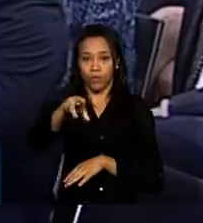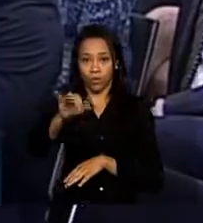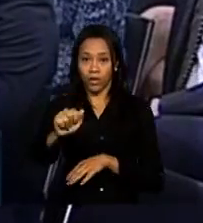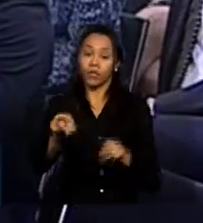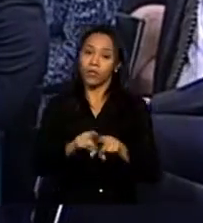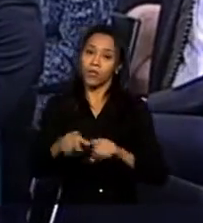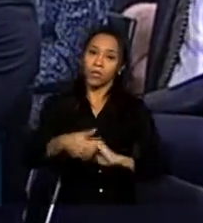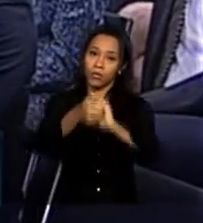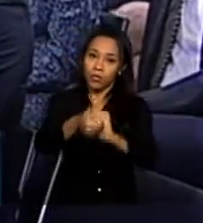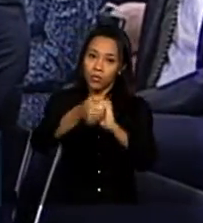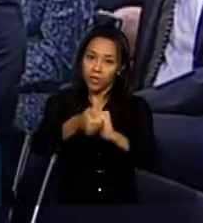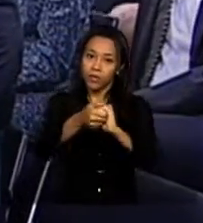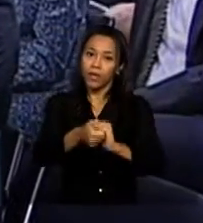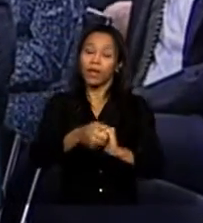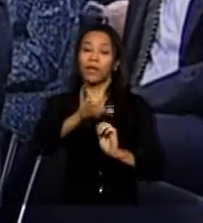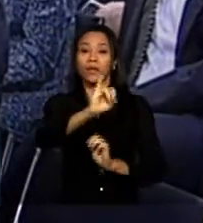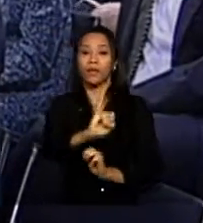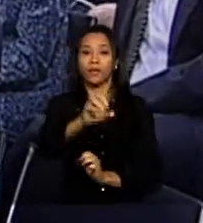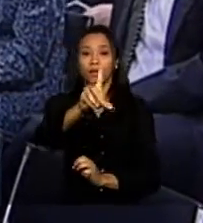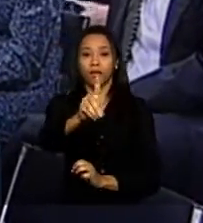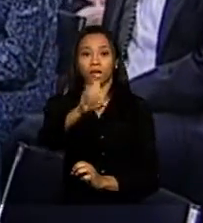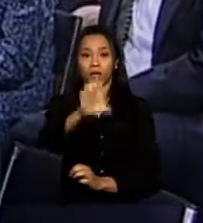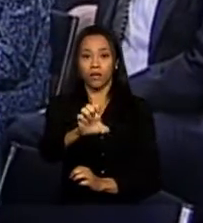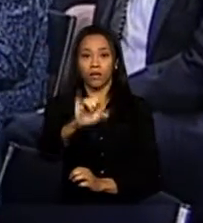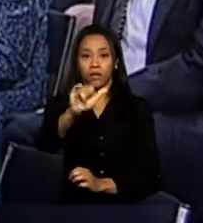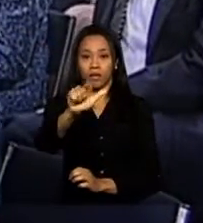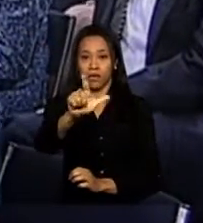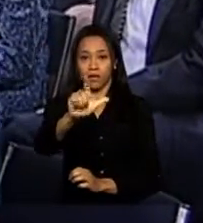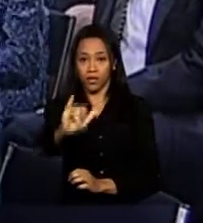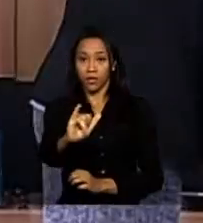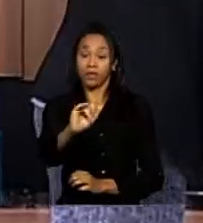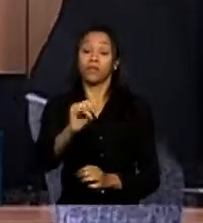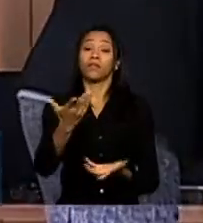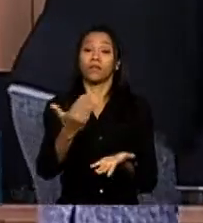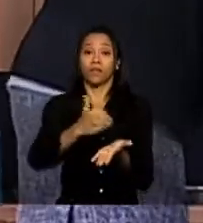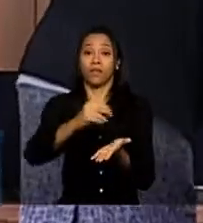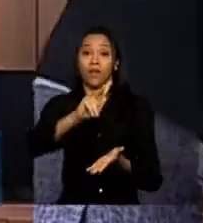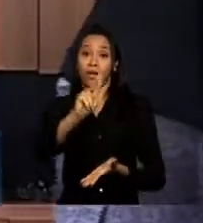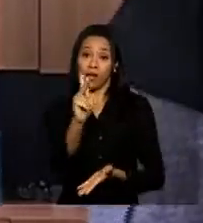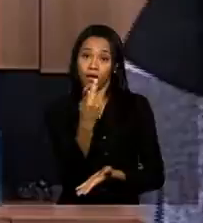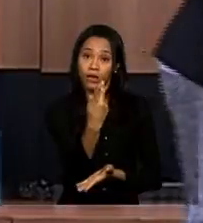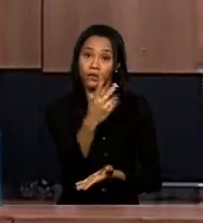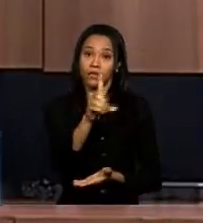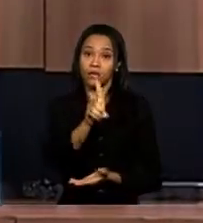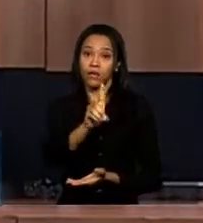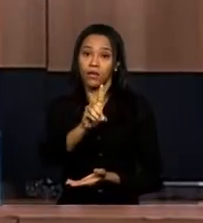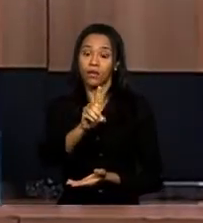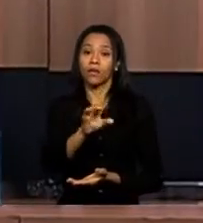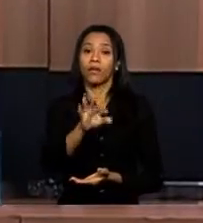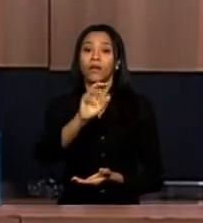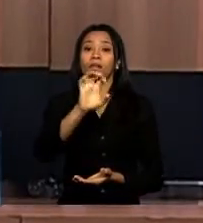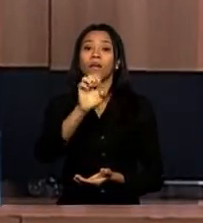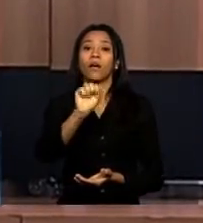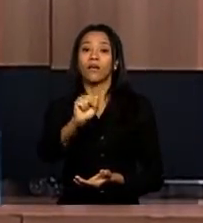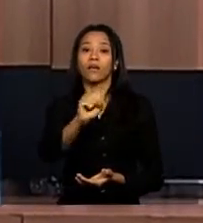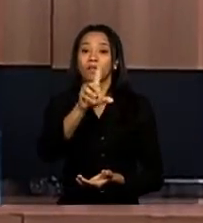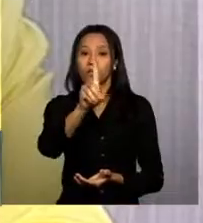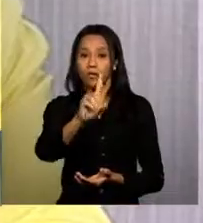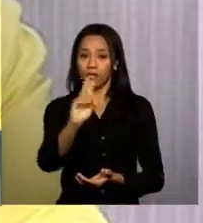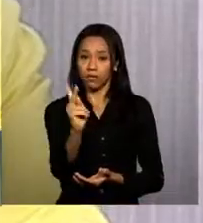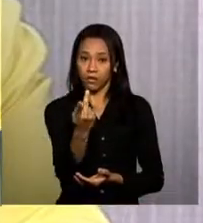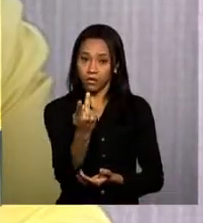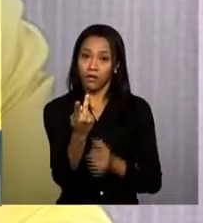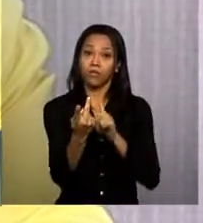Edeli, da SDH, pela essa importante iniciativa no enfrentamento à